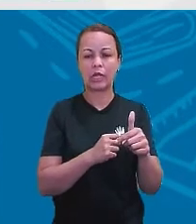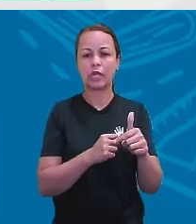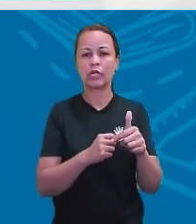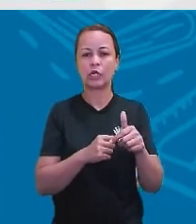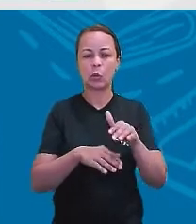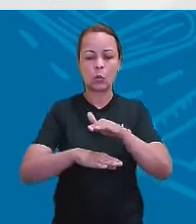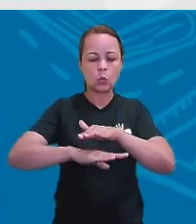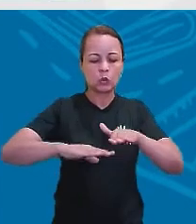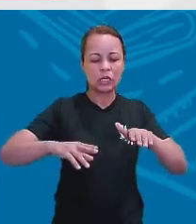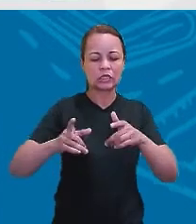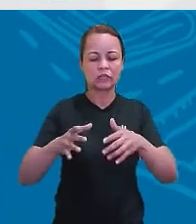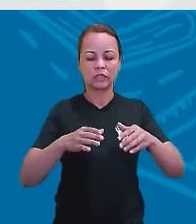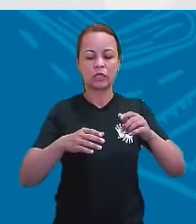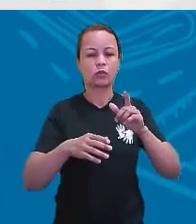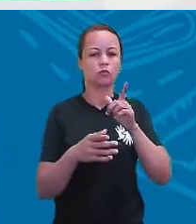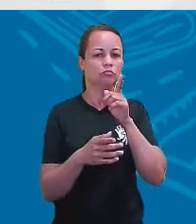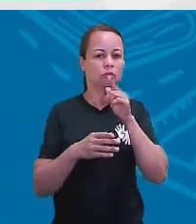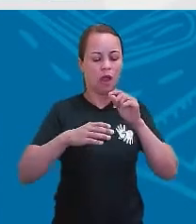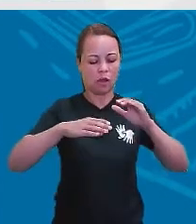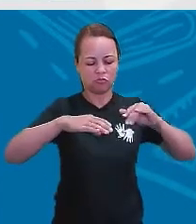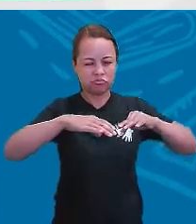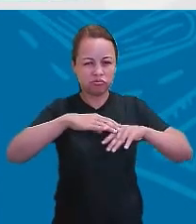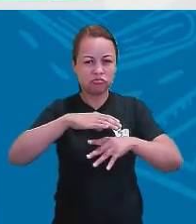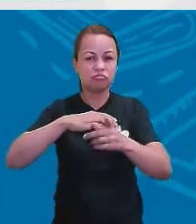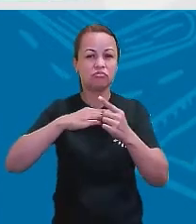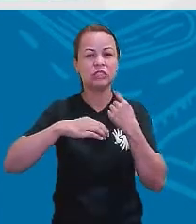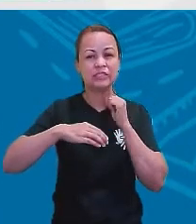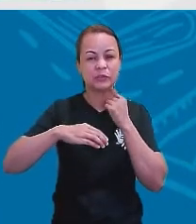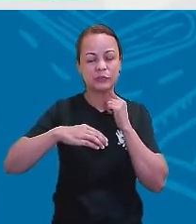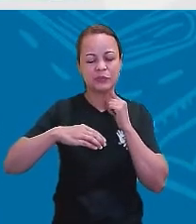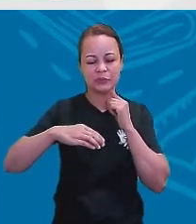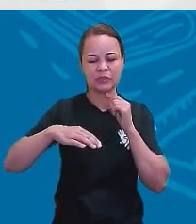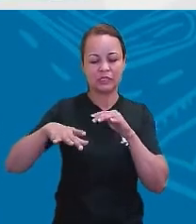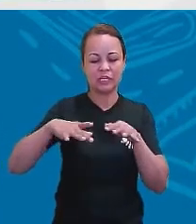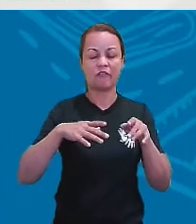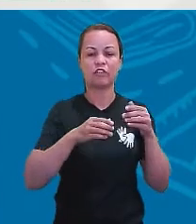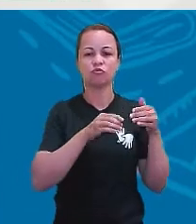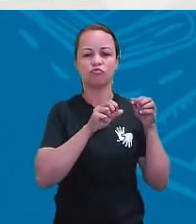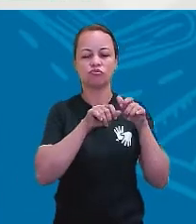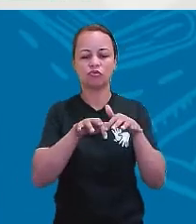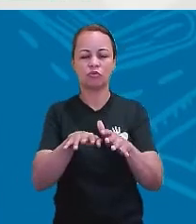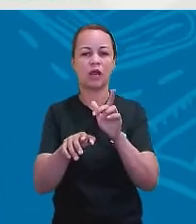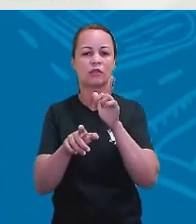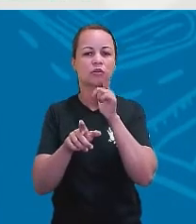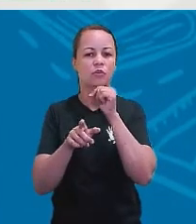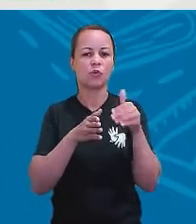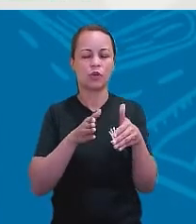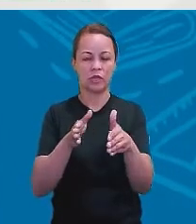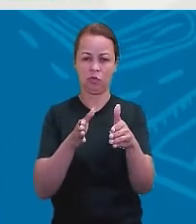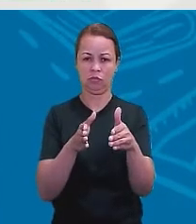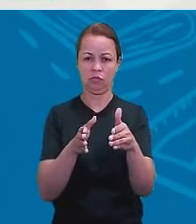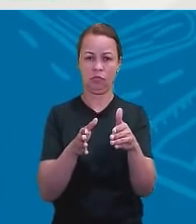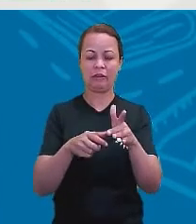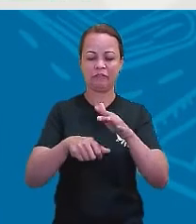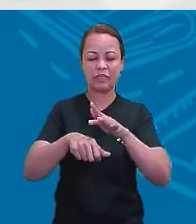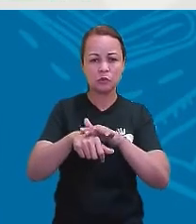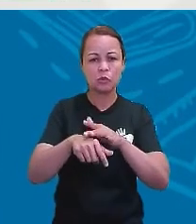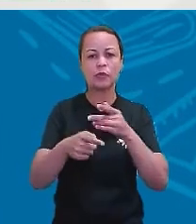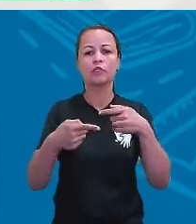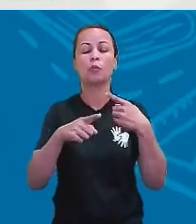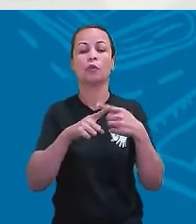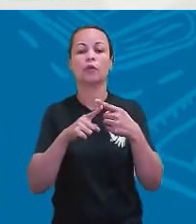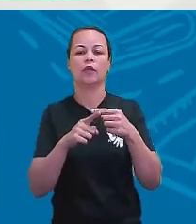vai ser lançado diretamente lá no rio. O rio ele vai adoecer, não vai ter mais peixe, não vai ter mais animais que estão